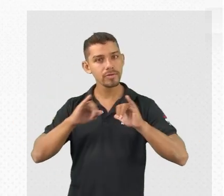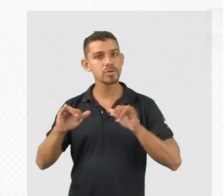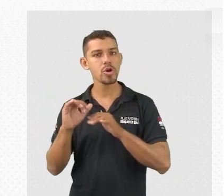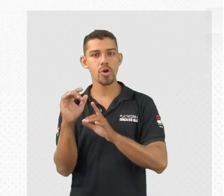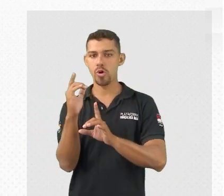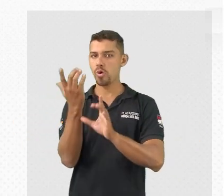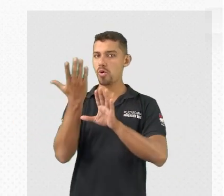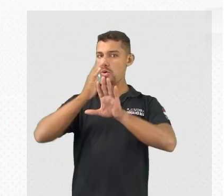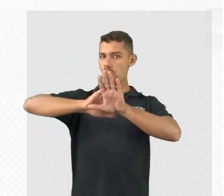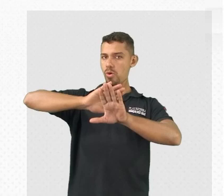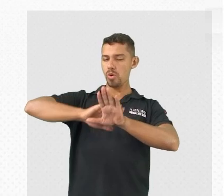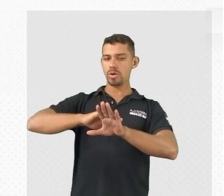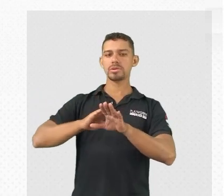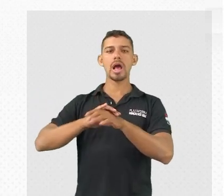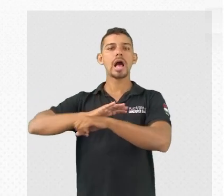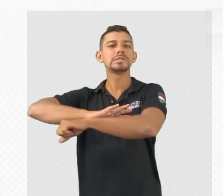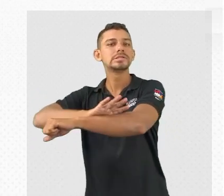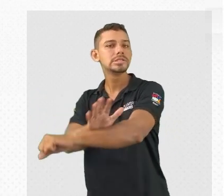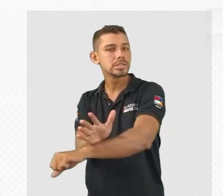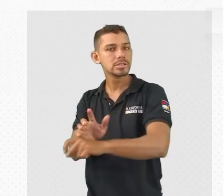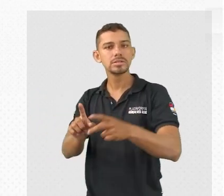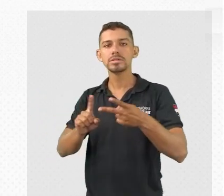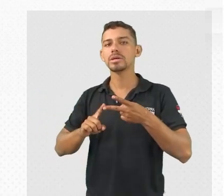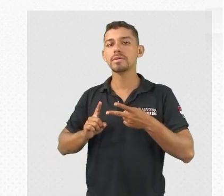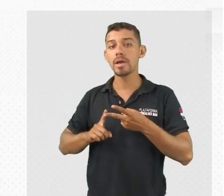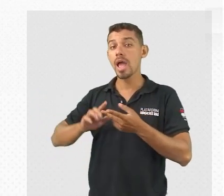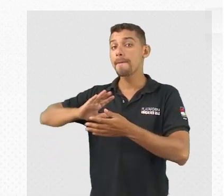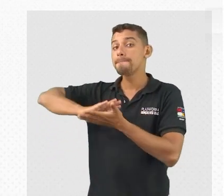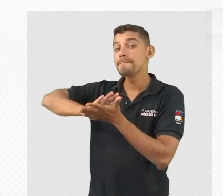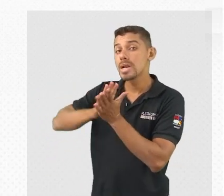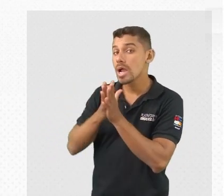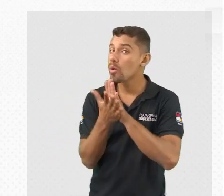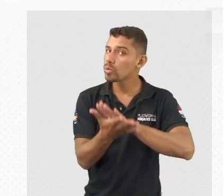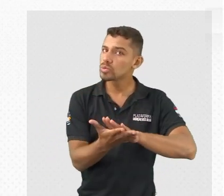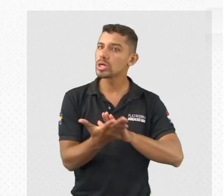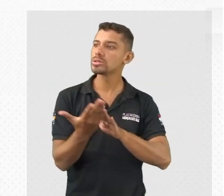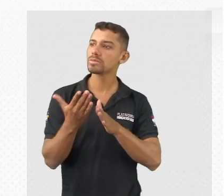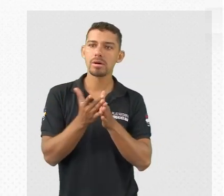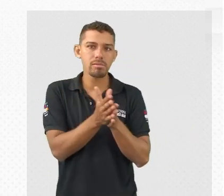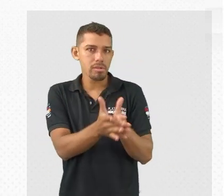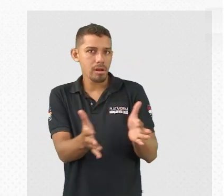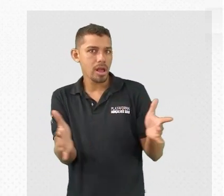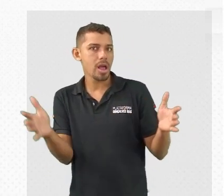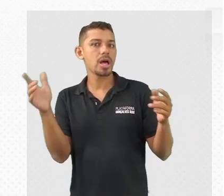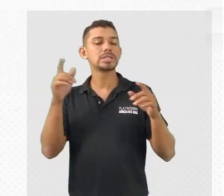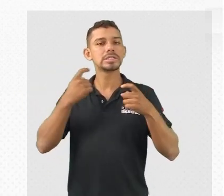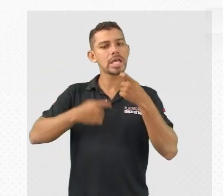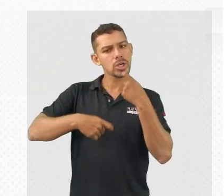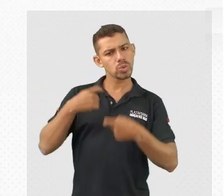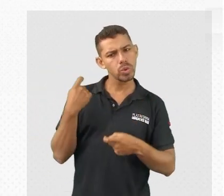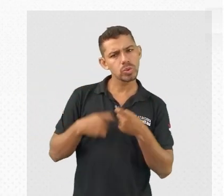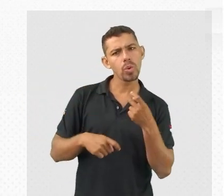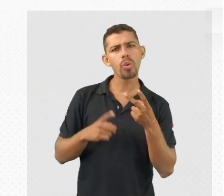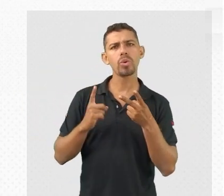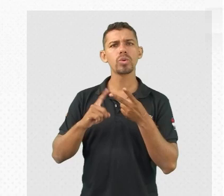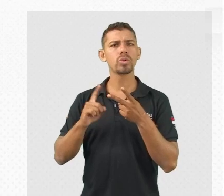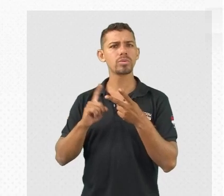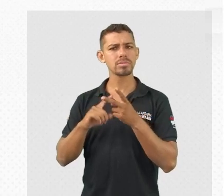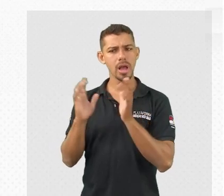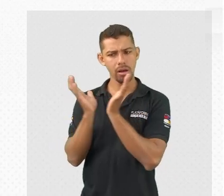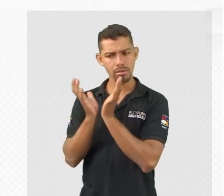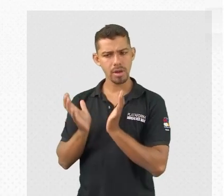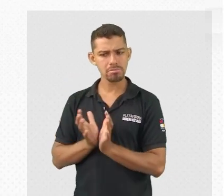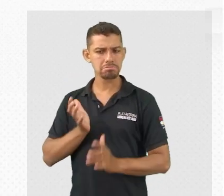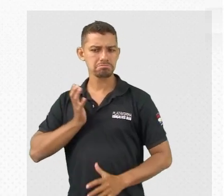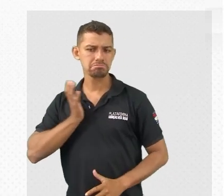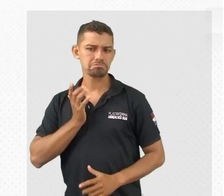oculta questões racistas, questões preconceituosas de muitas ordens em relação à sexualidade, em relação à classe